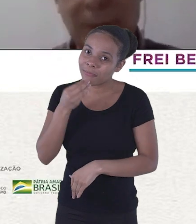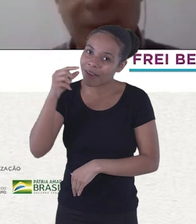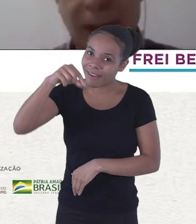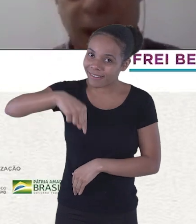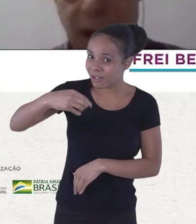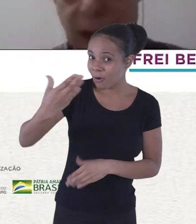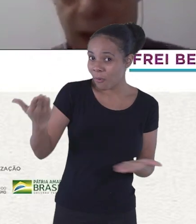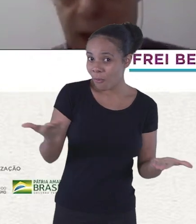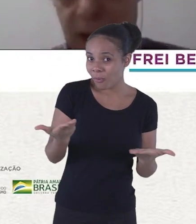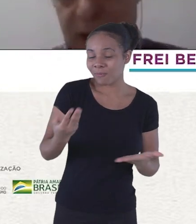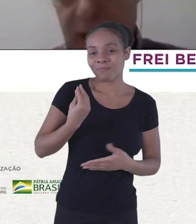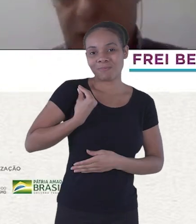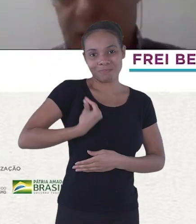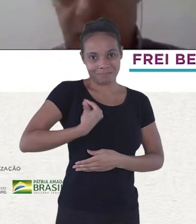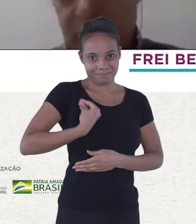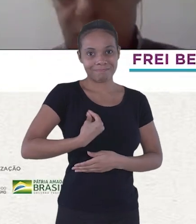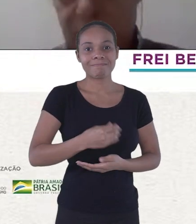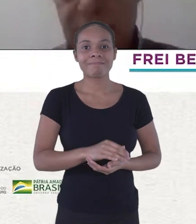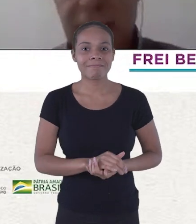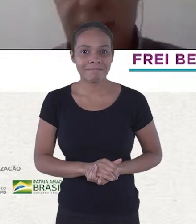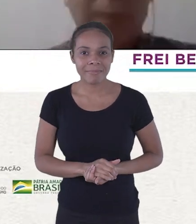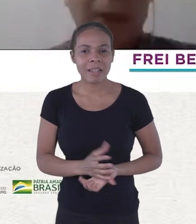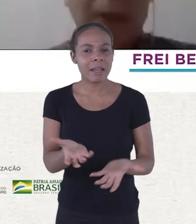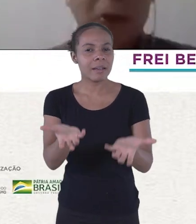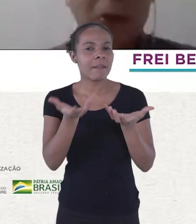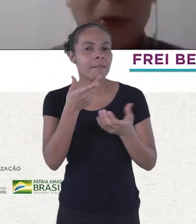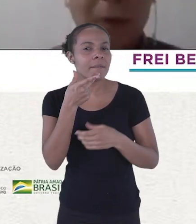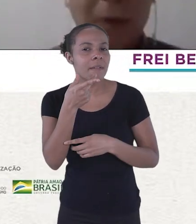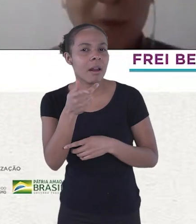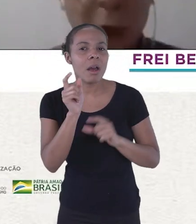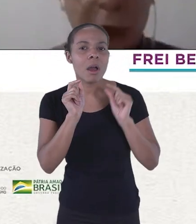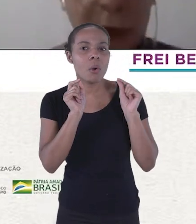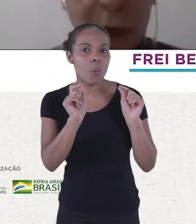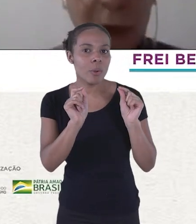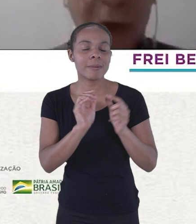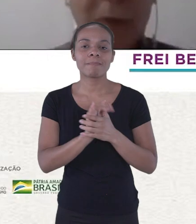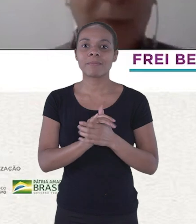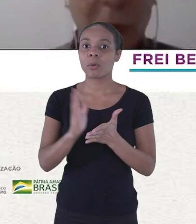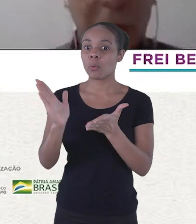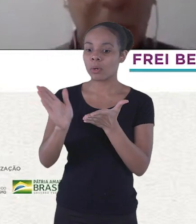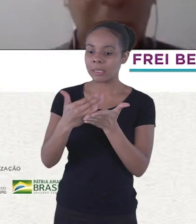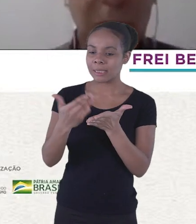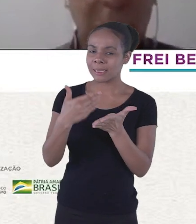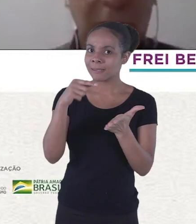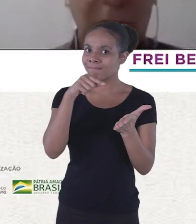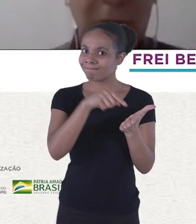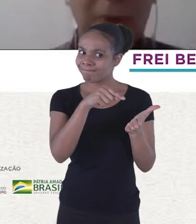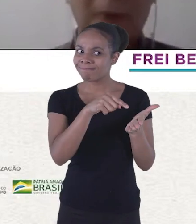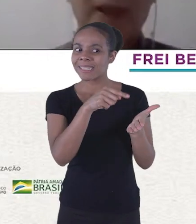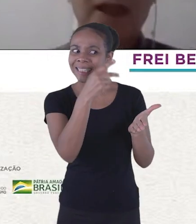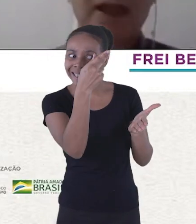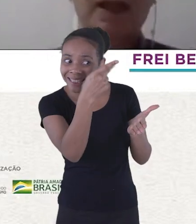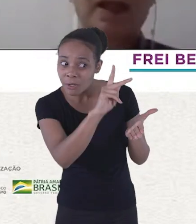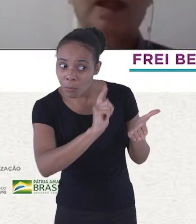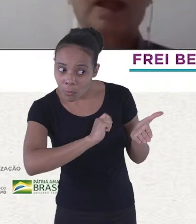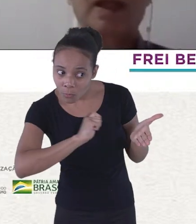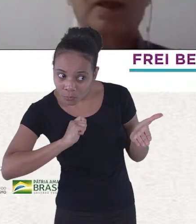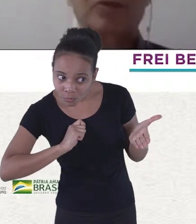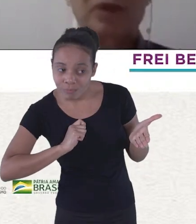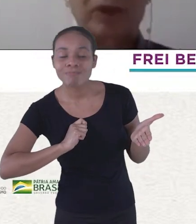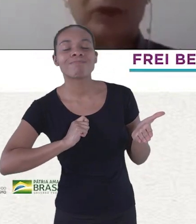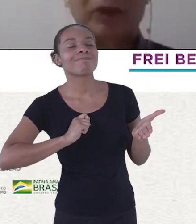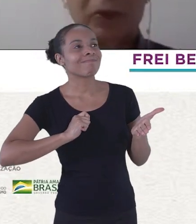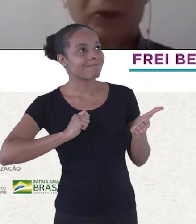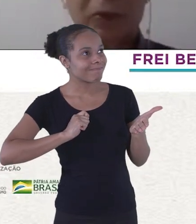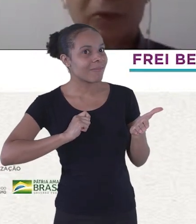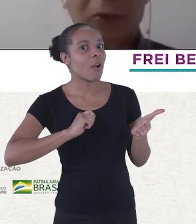participar. Queria dizer, Luiz, o seguinte: esse seu livro me impactou muito, muito, muito. É